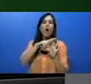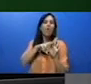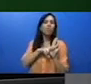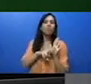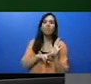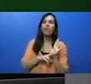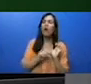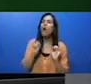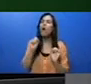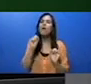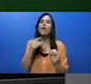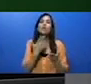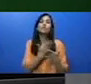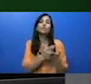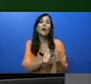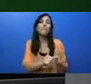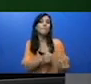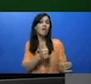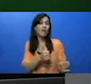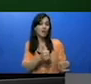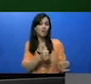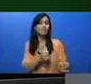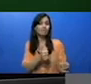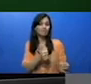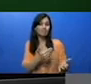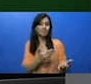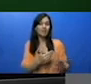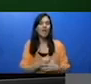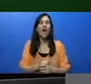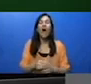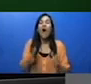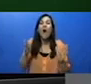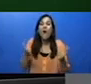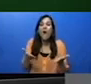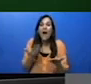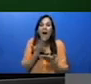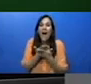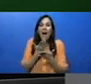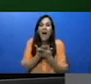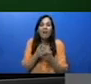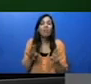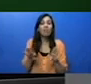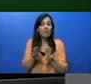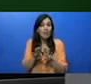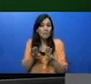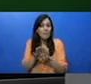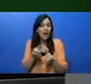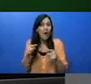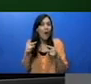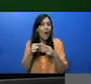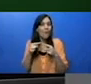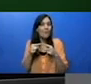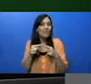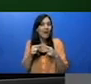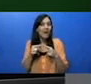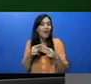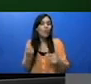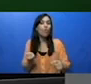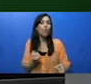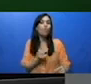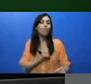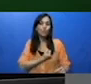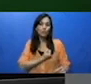que estudaria primeiro. Hoje, a nossa aula é sobre combinar, só que algarismos, ou seja,